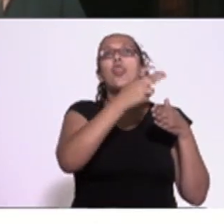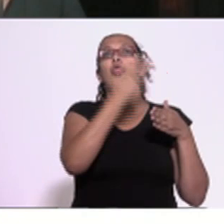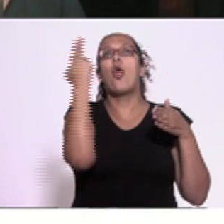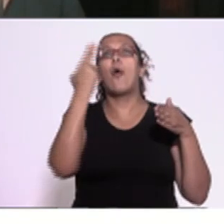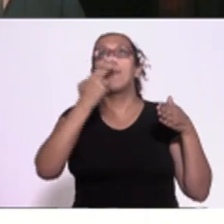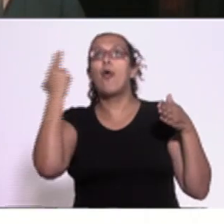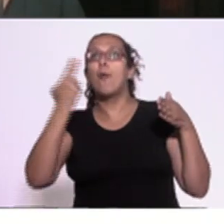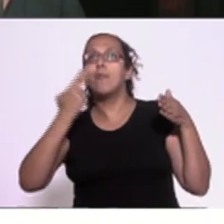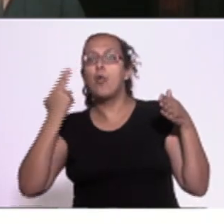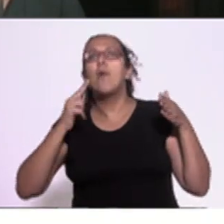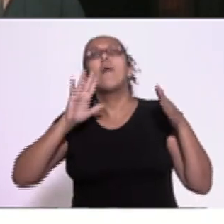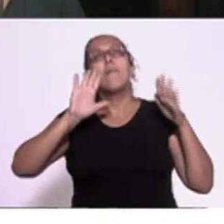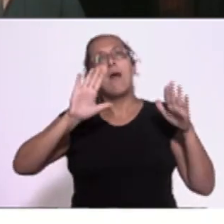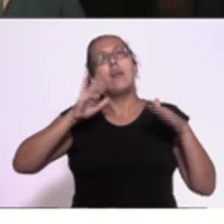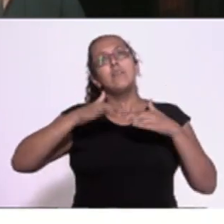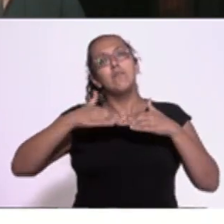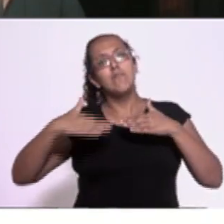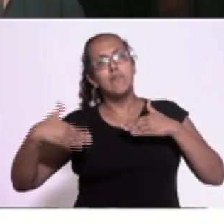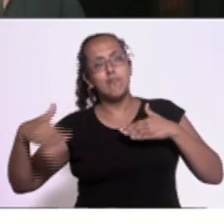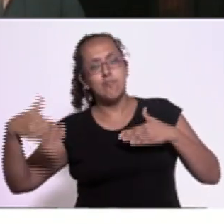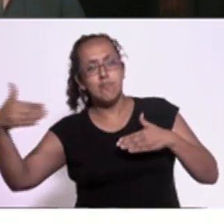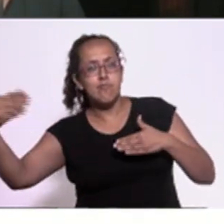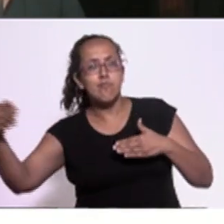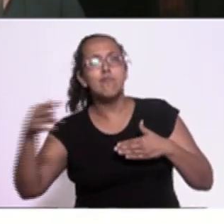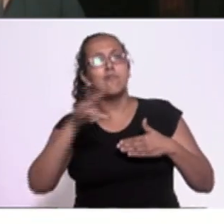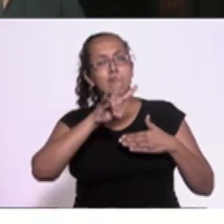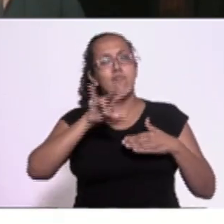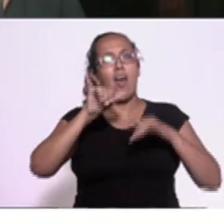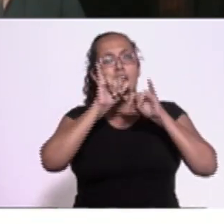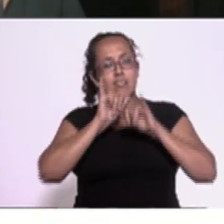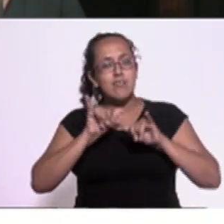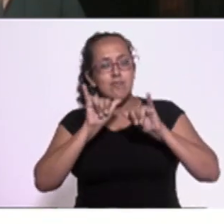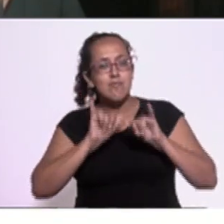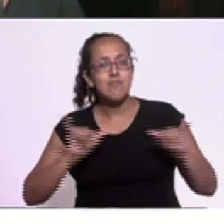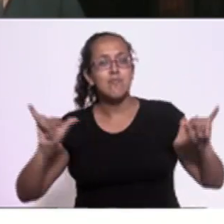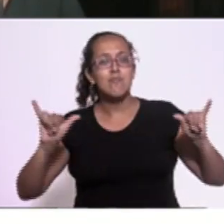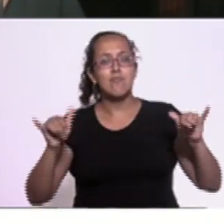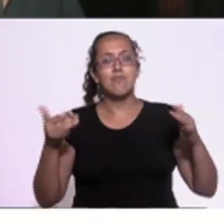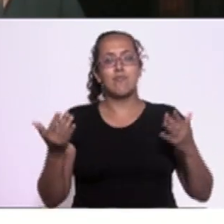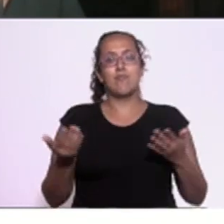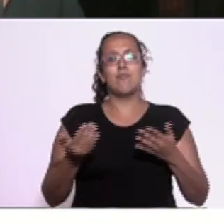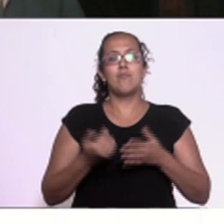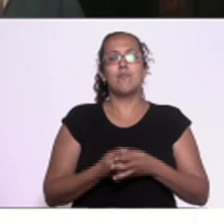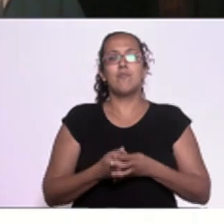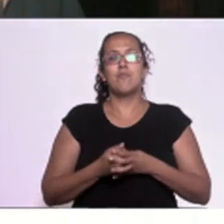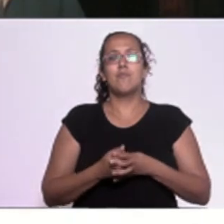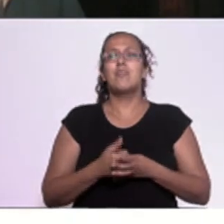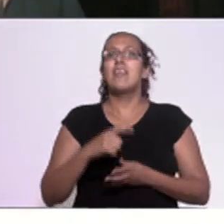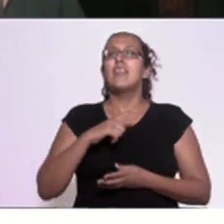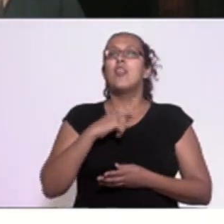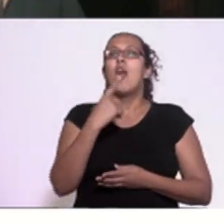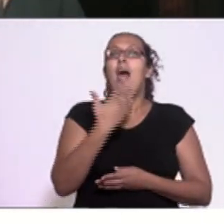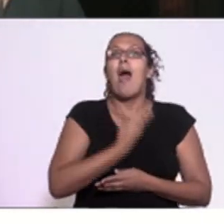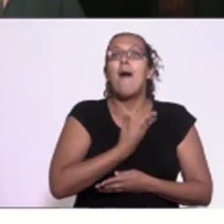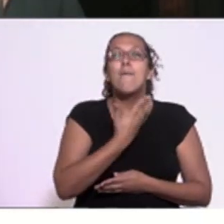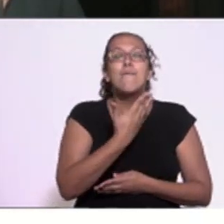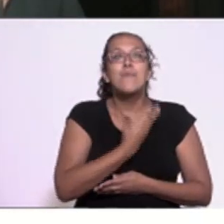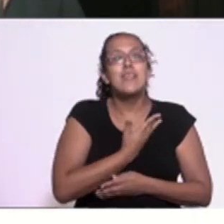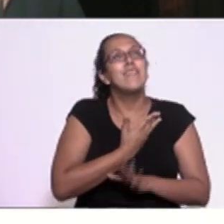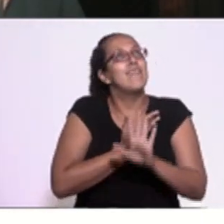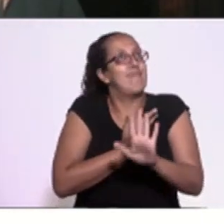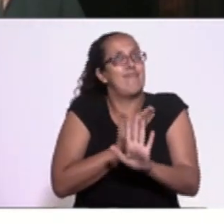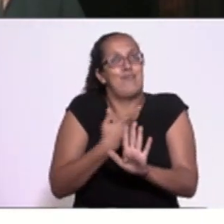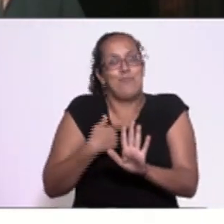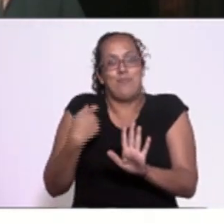cerimônia, vai anunciando. Mas como tem um amigo meu aqui, deixa eu anunciar